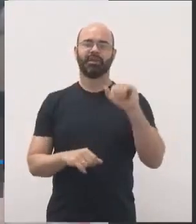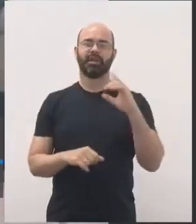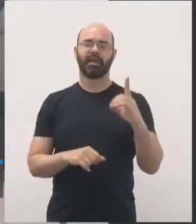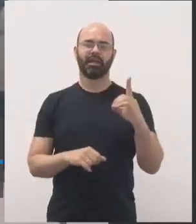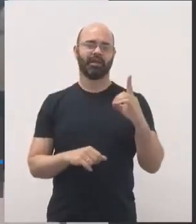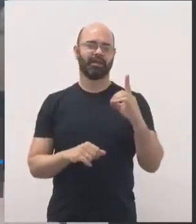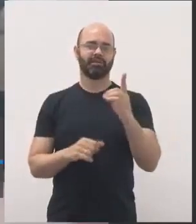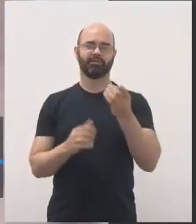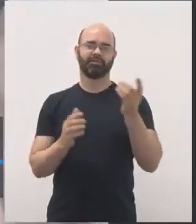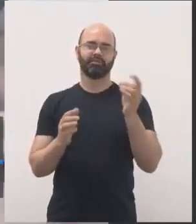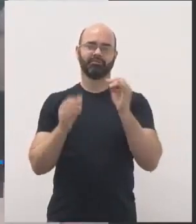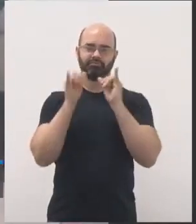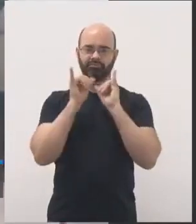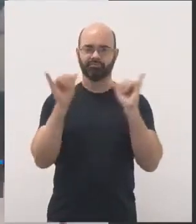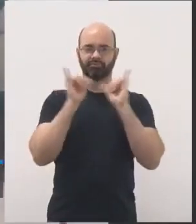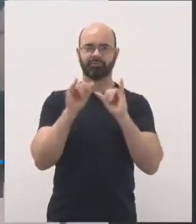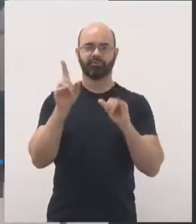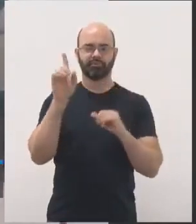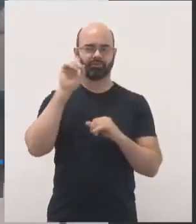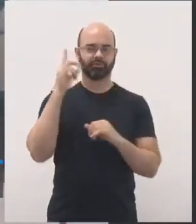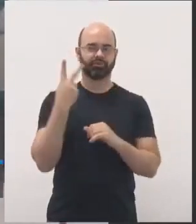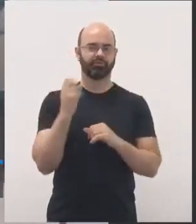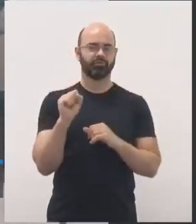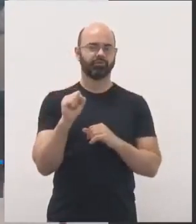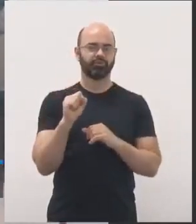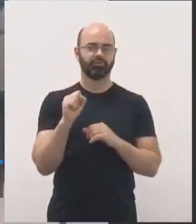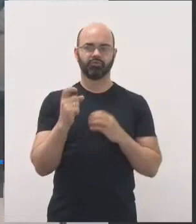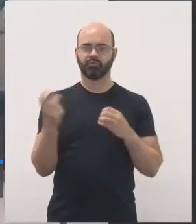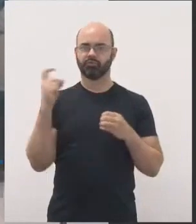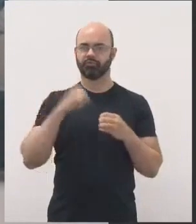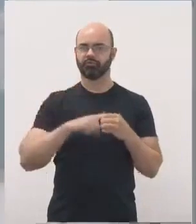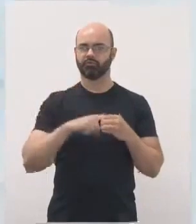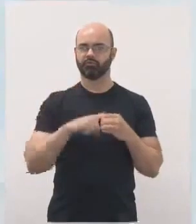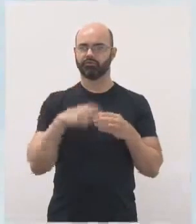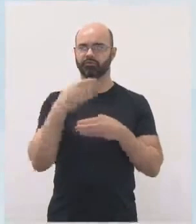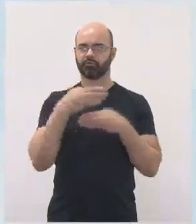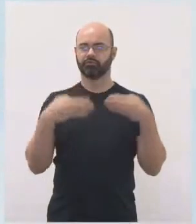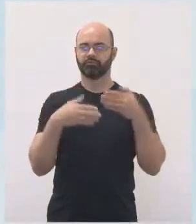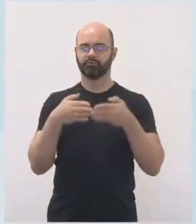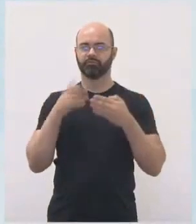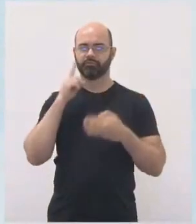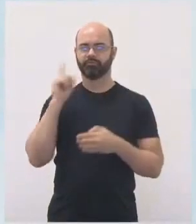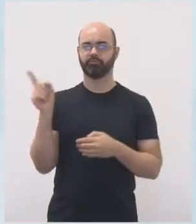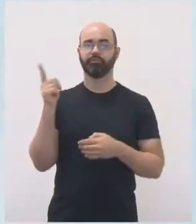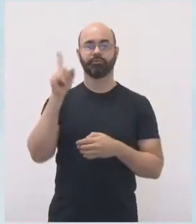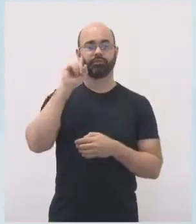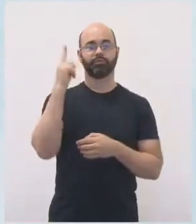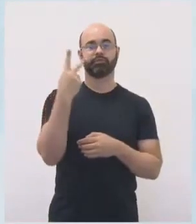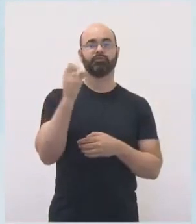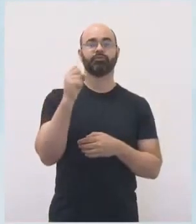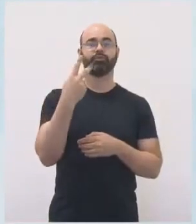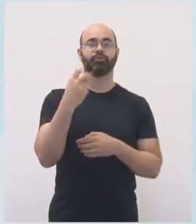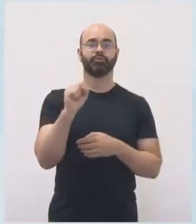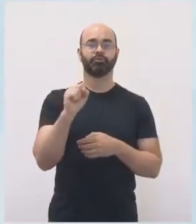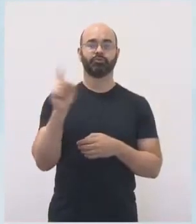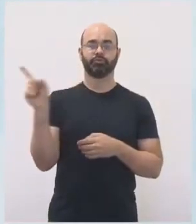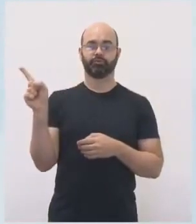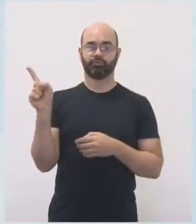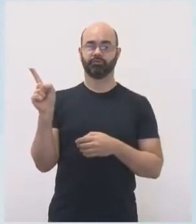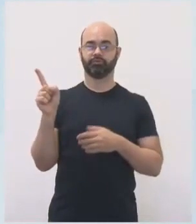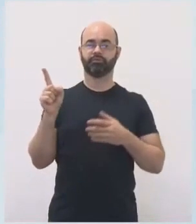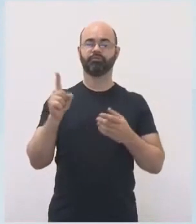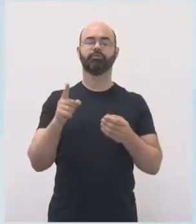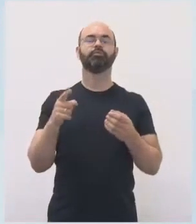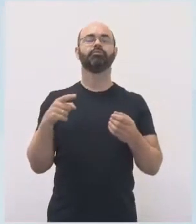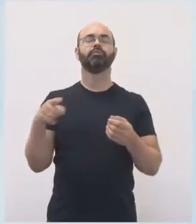fazer divulgação. Aí dia 28, voltando para o PPT, por favor, a gente vai ter o compartilhamento das